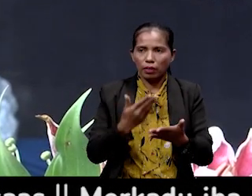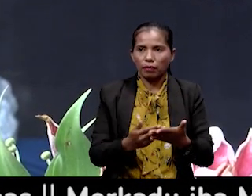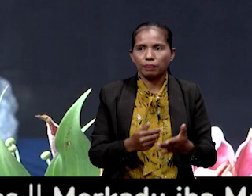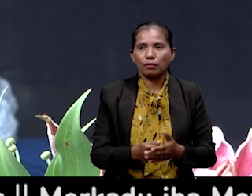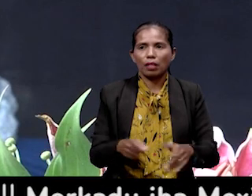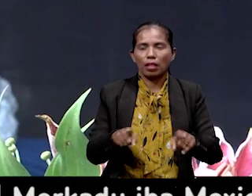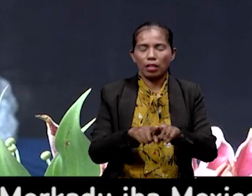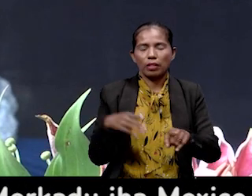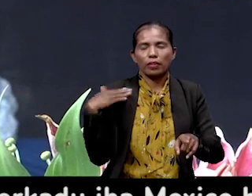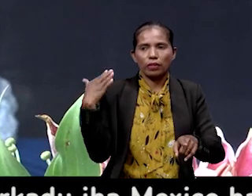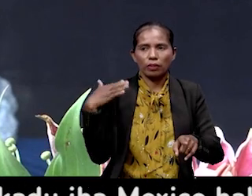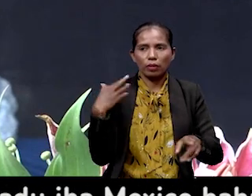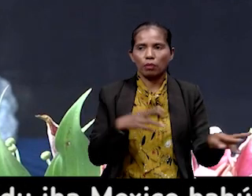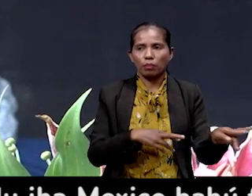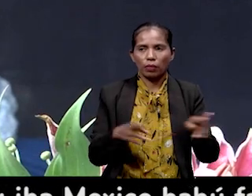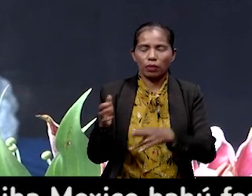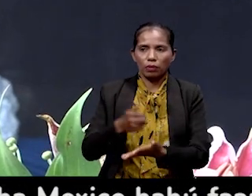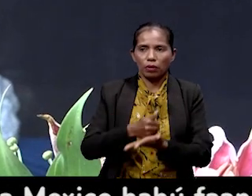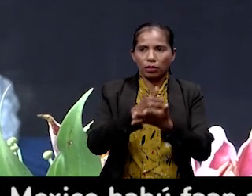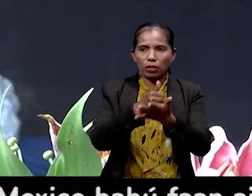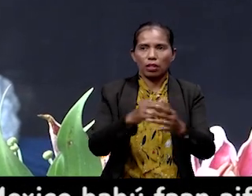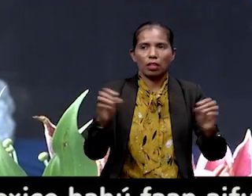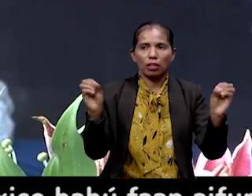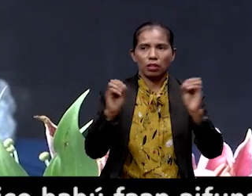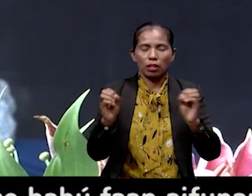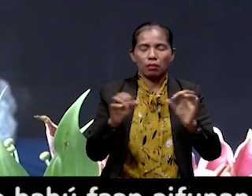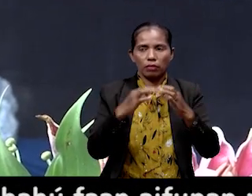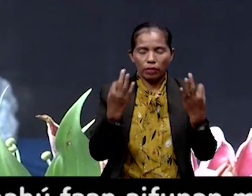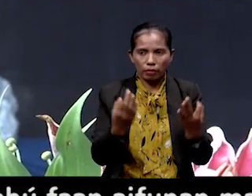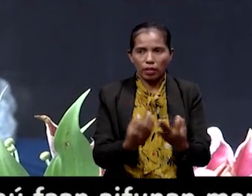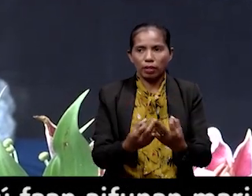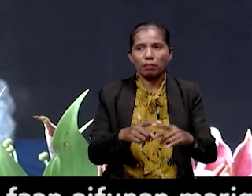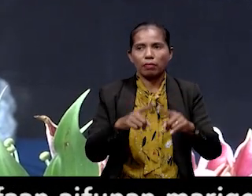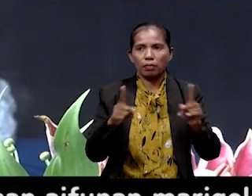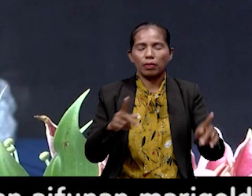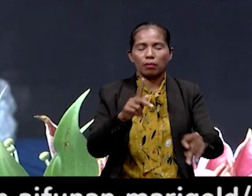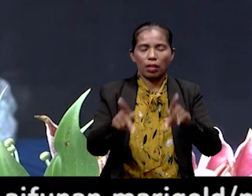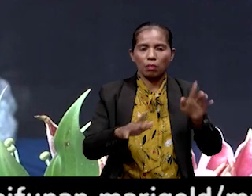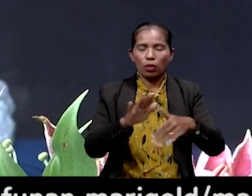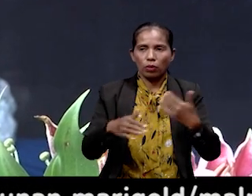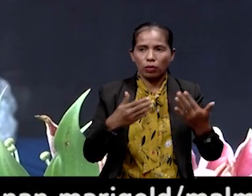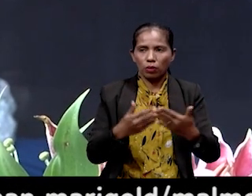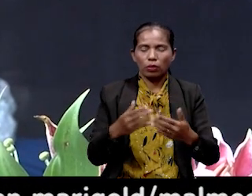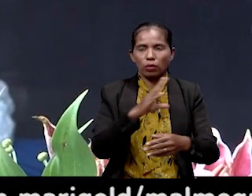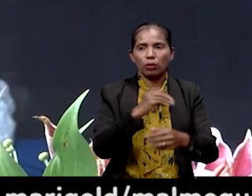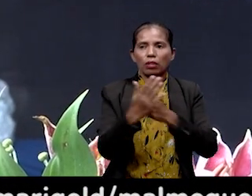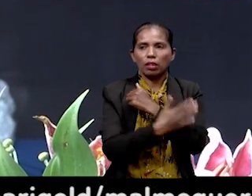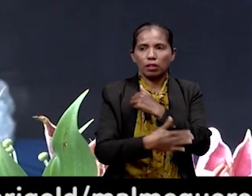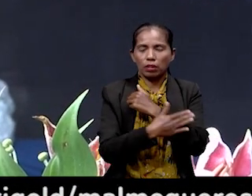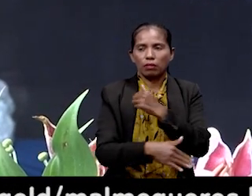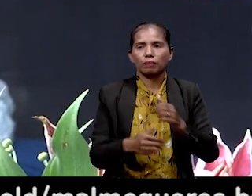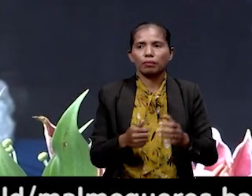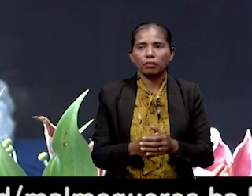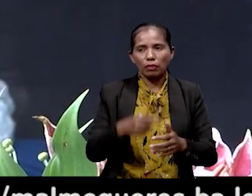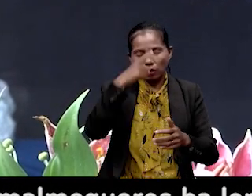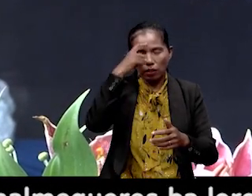Sai jovem, nebe mais pronto a tu servir, laos de para minha família. Mas bem a comunidade no nosso nação.